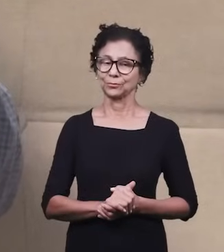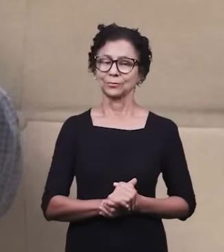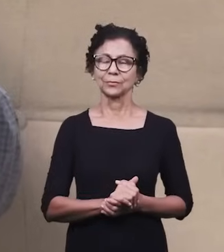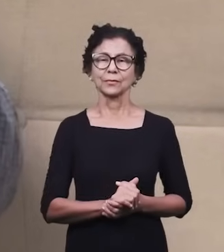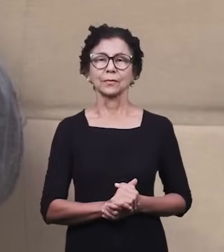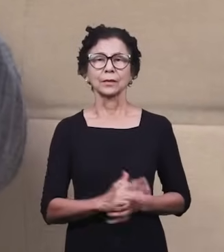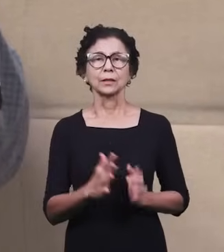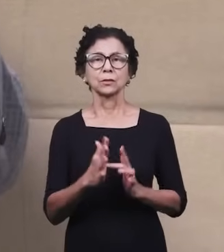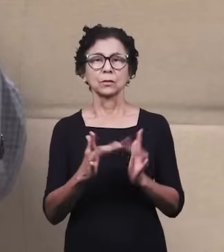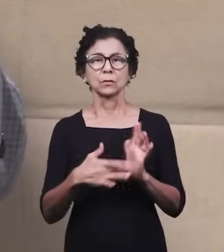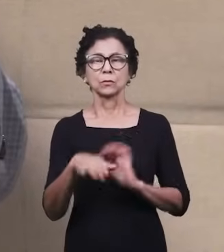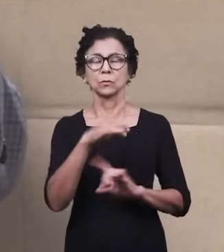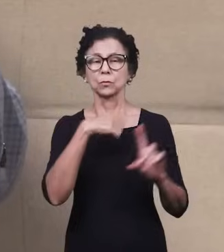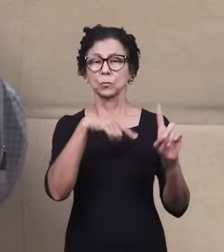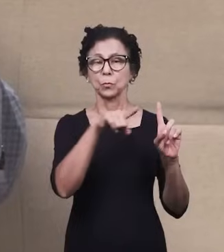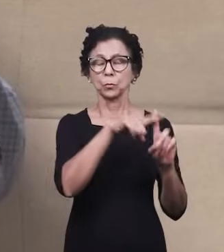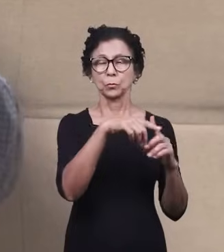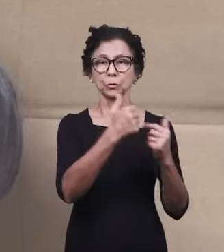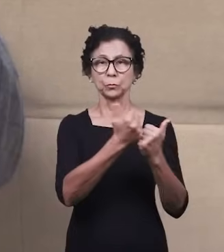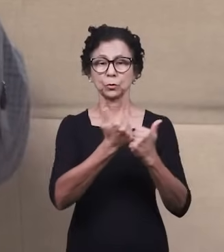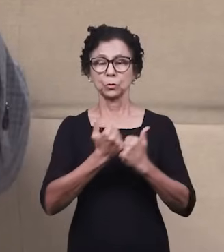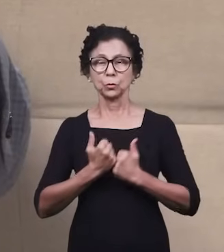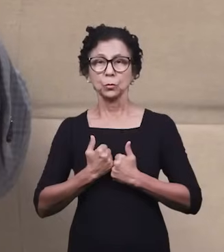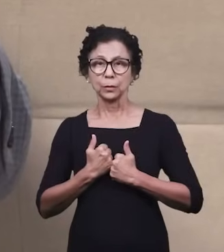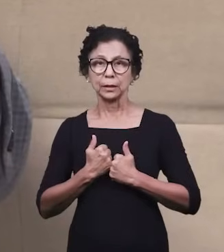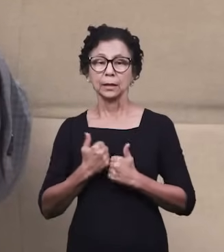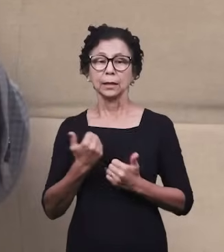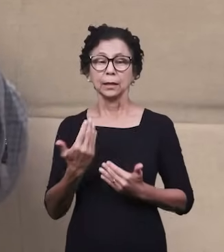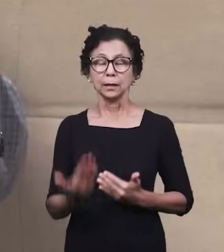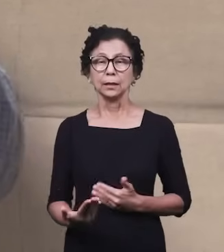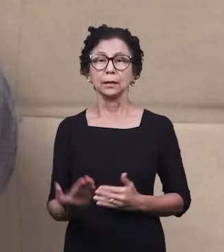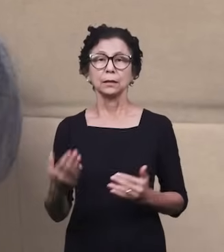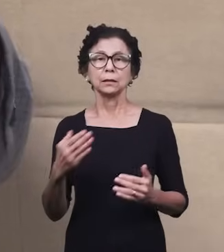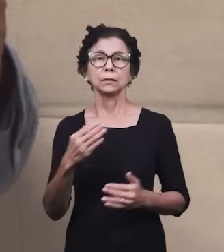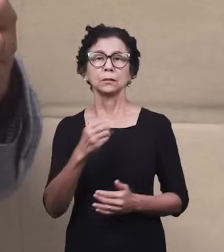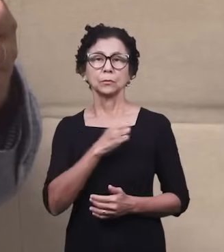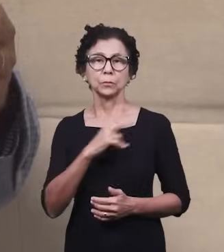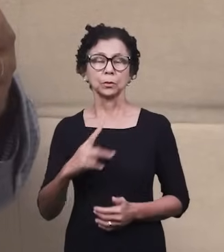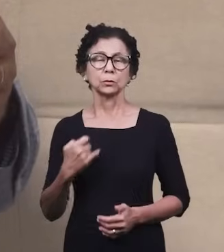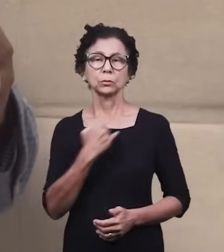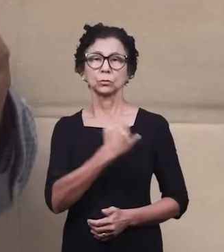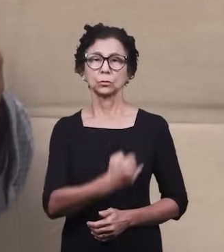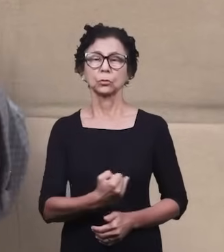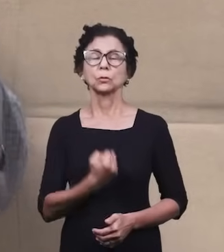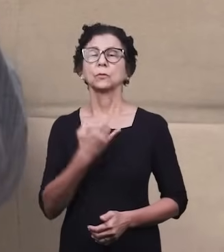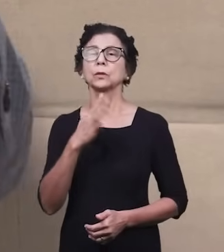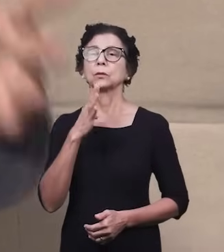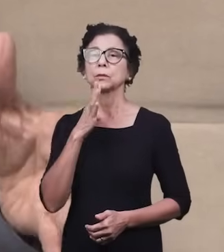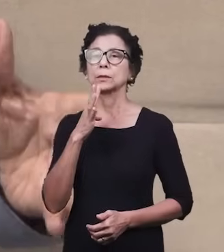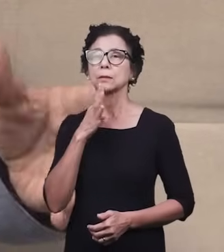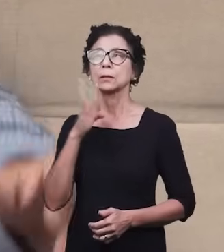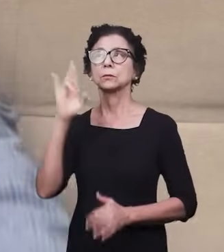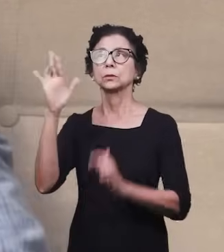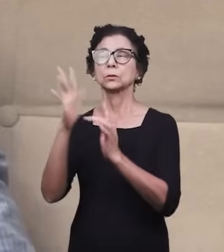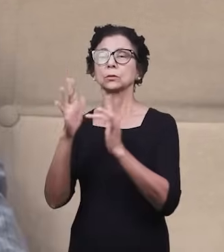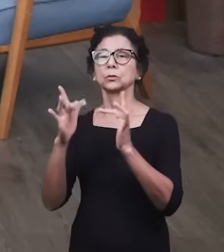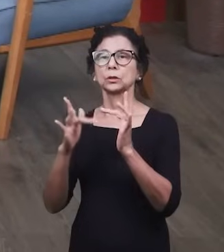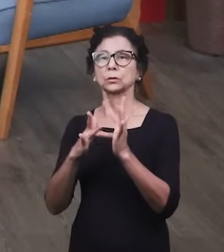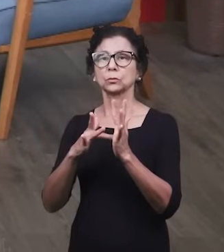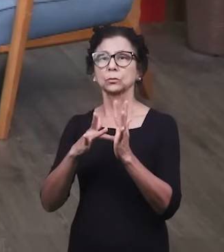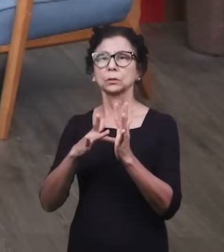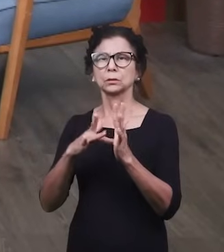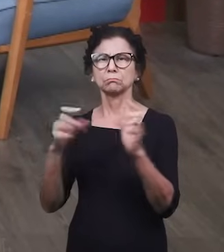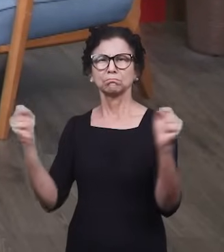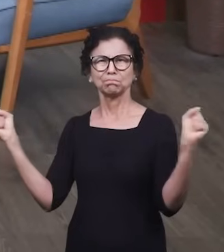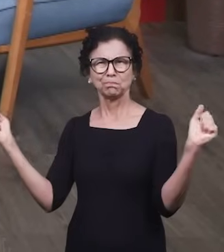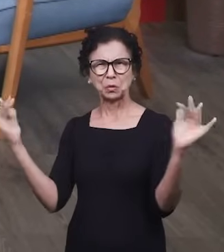Amém. que é o Rei dos Reis, que é o Senhor dos Senhores, que é o Senhor do Universo, que é o Senhor glorificado. E